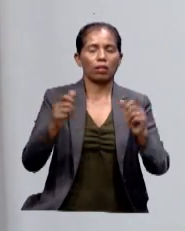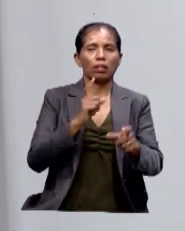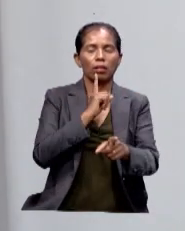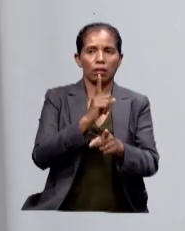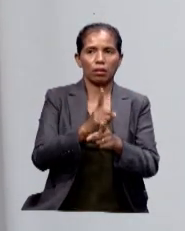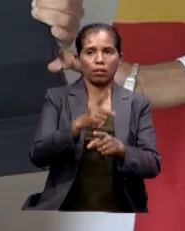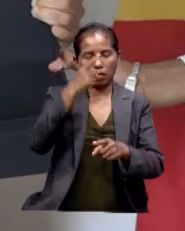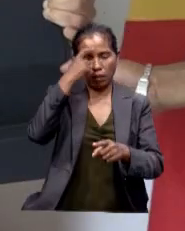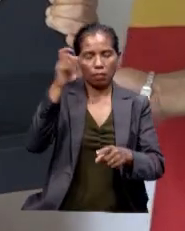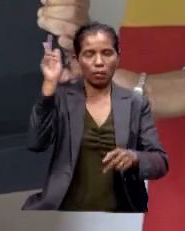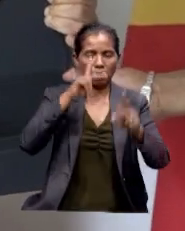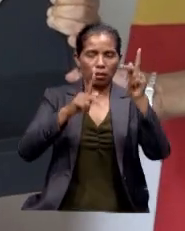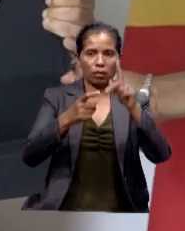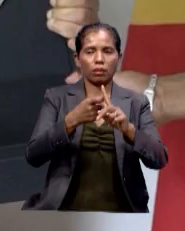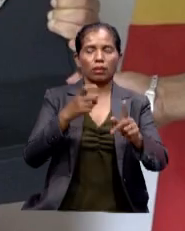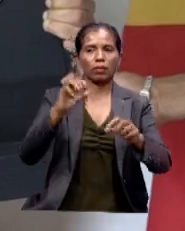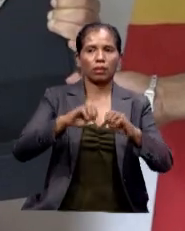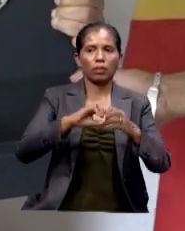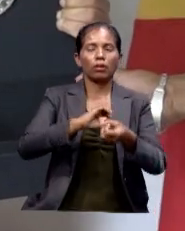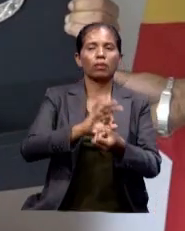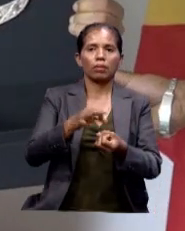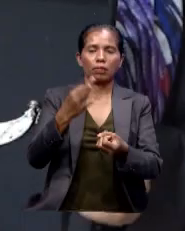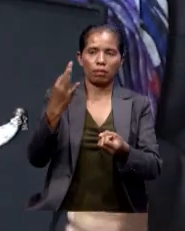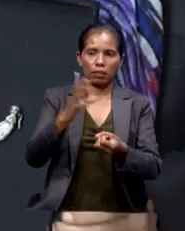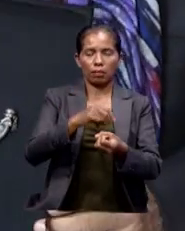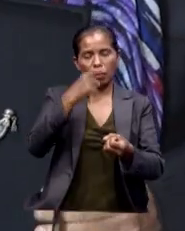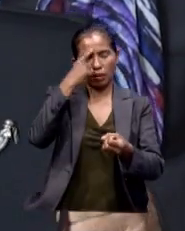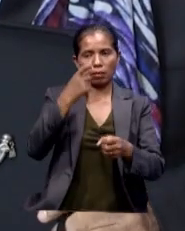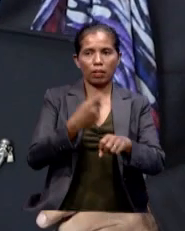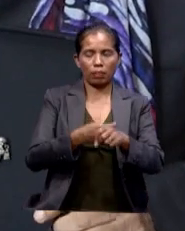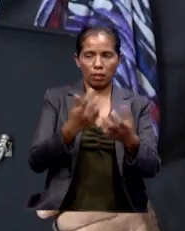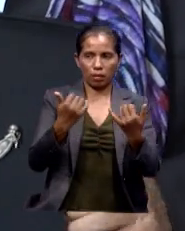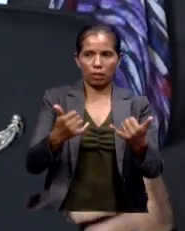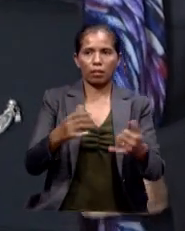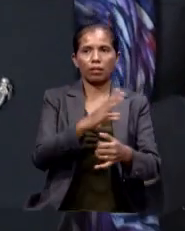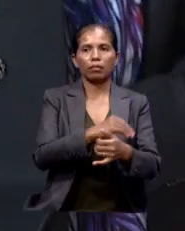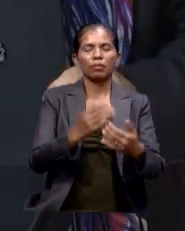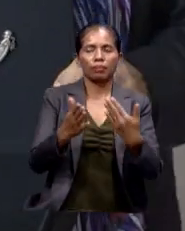tamba causa husi pandemia COVID-19, mas be husi to sang normal né seja